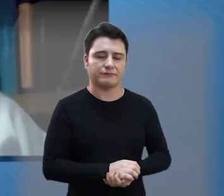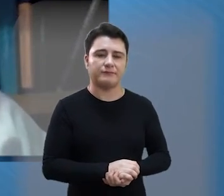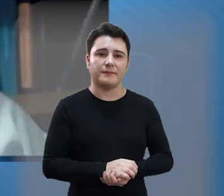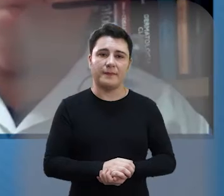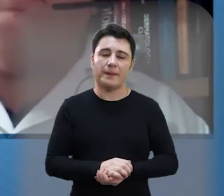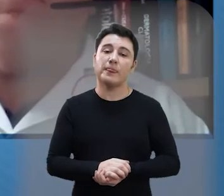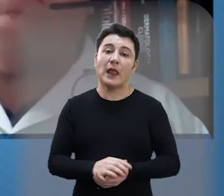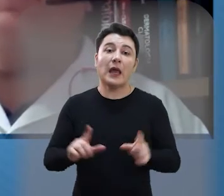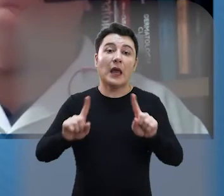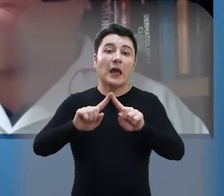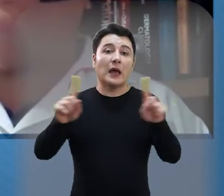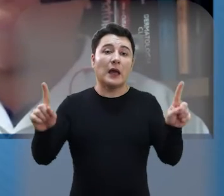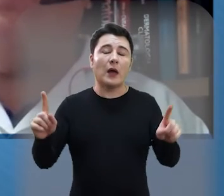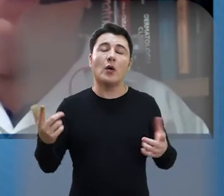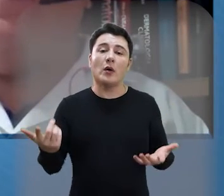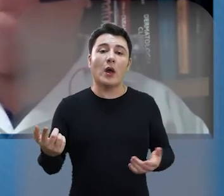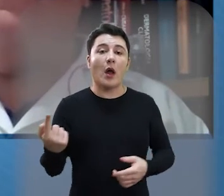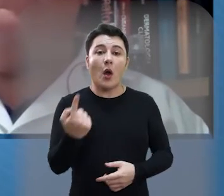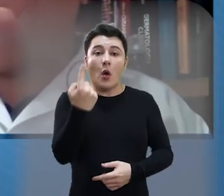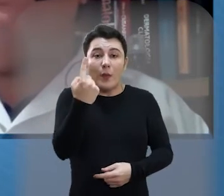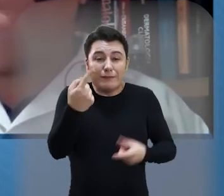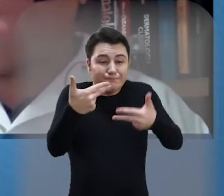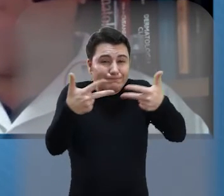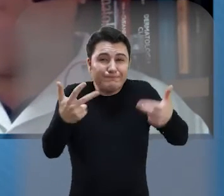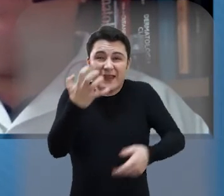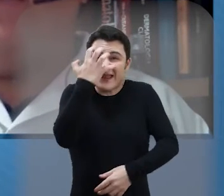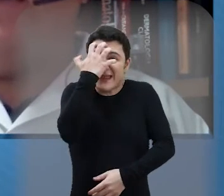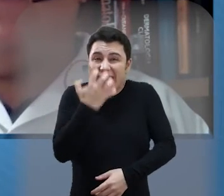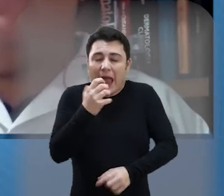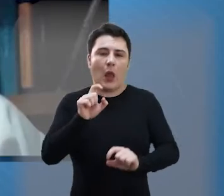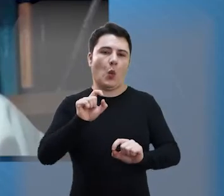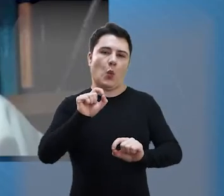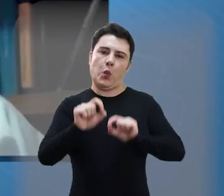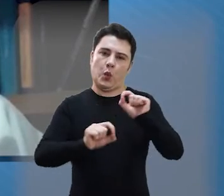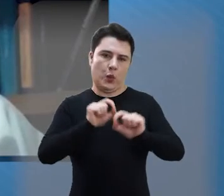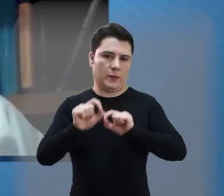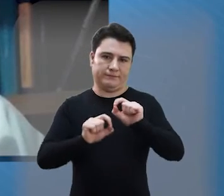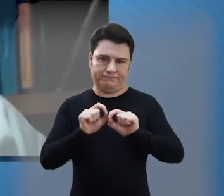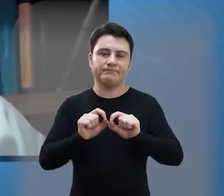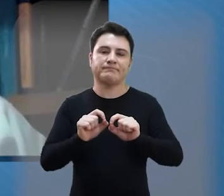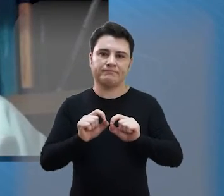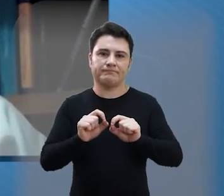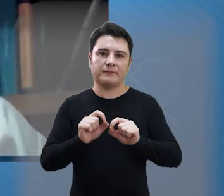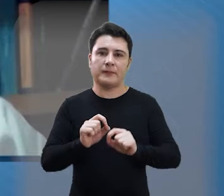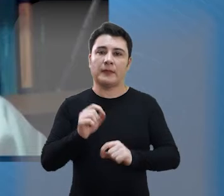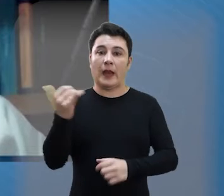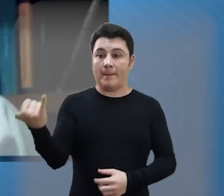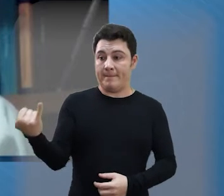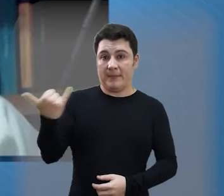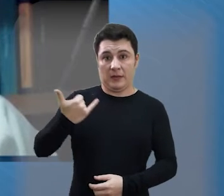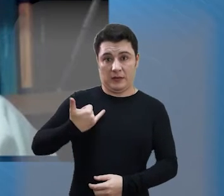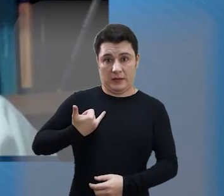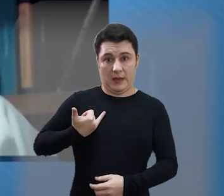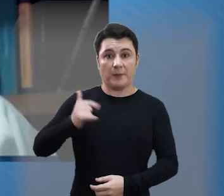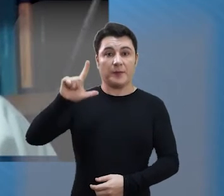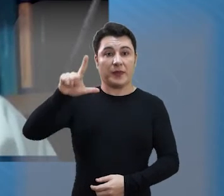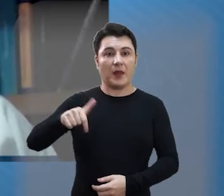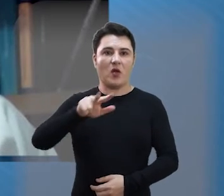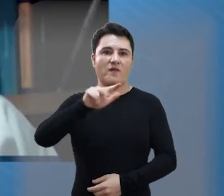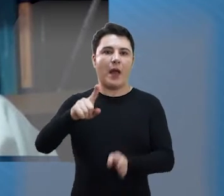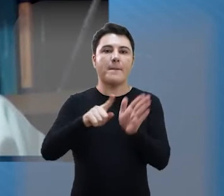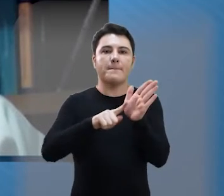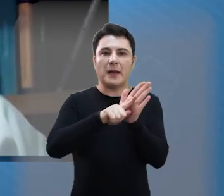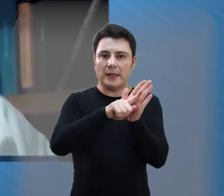o próprio profissional. Então, a primeira coisa a respeito da seriedade